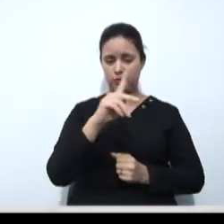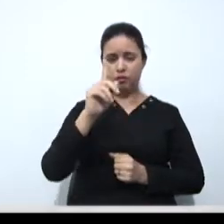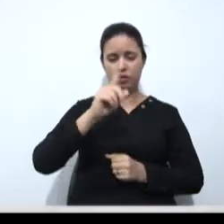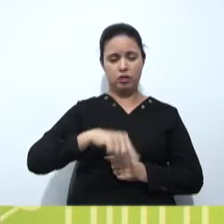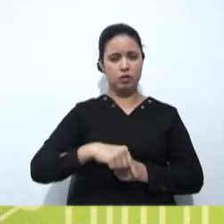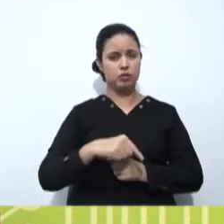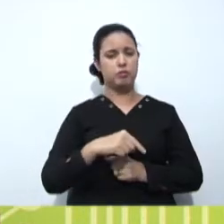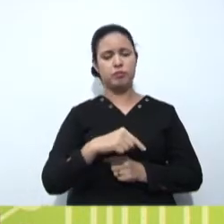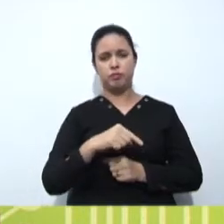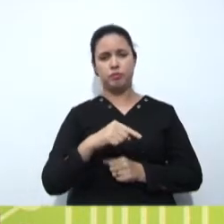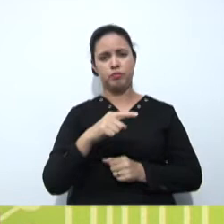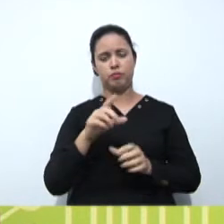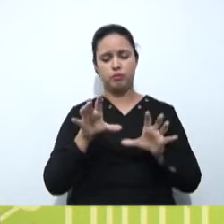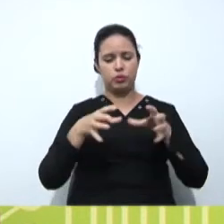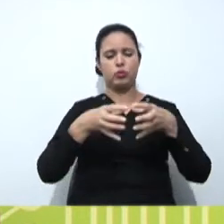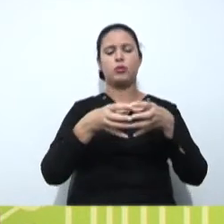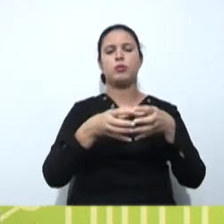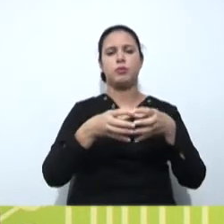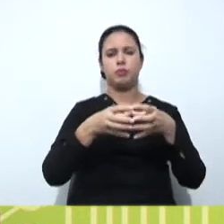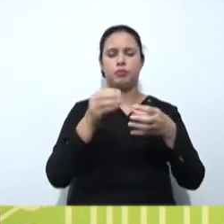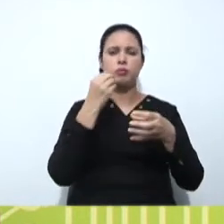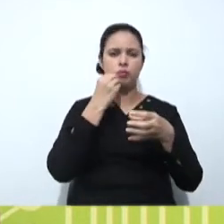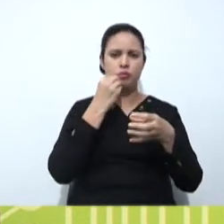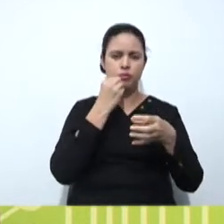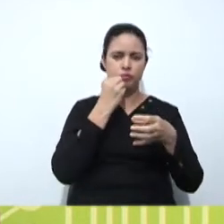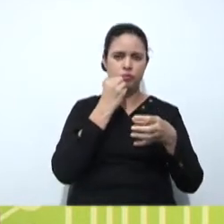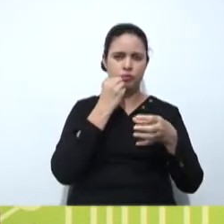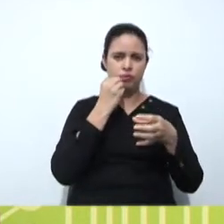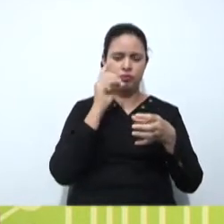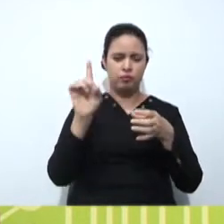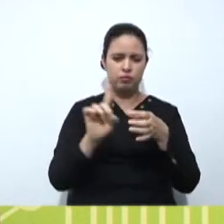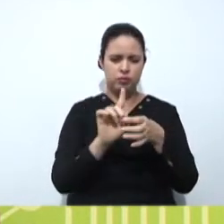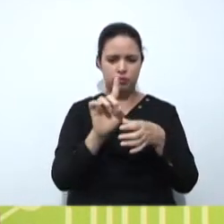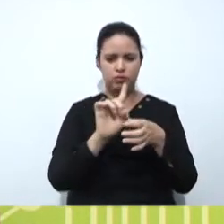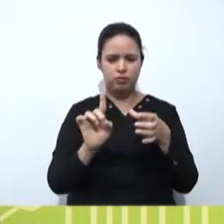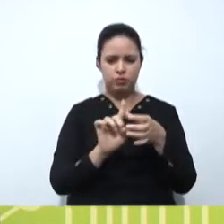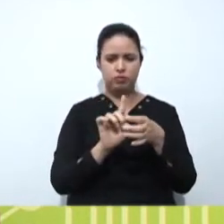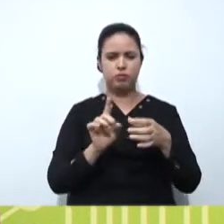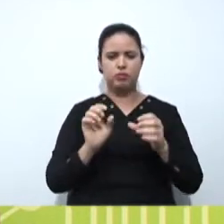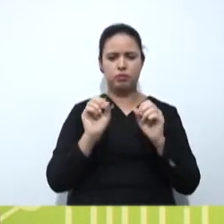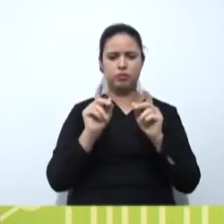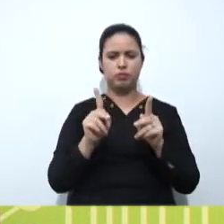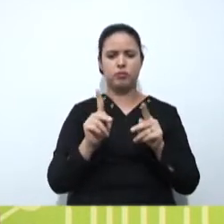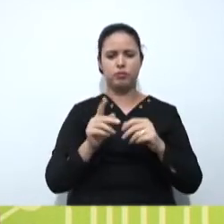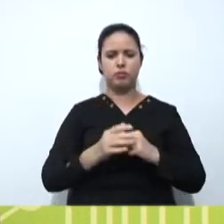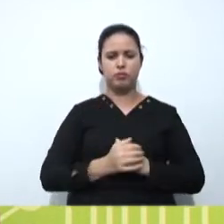dessas organizações ou possibilidades de organizações coletivas, ok?